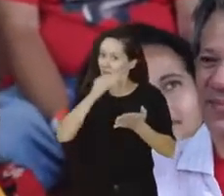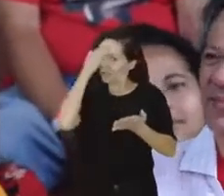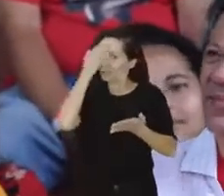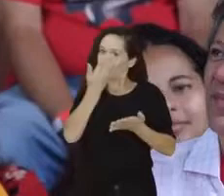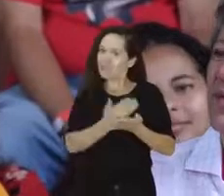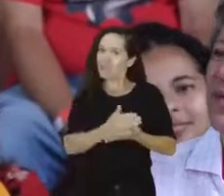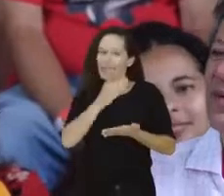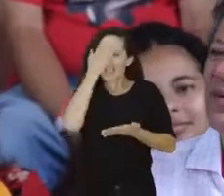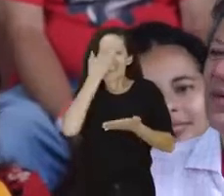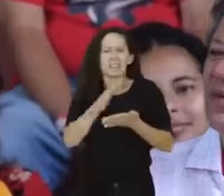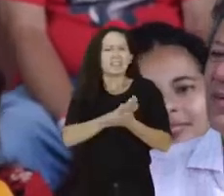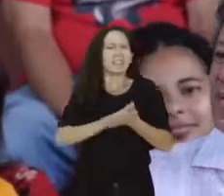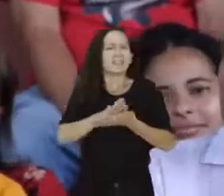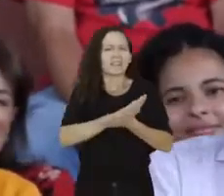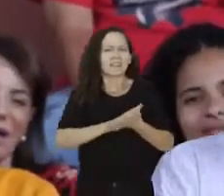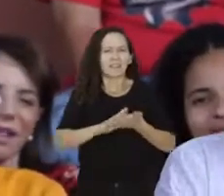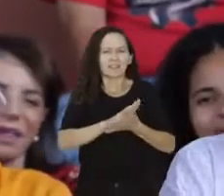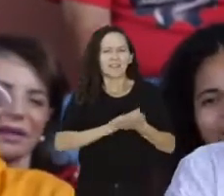quando você